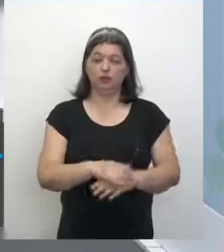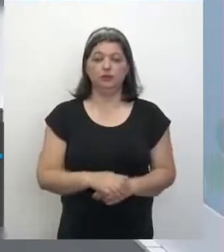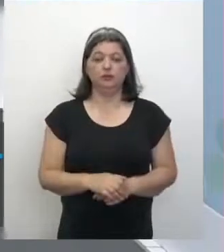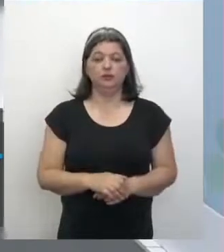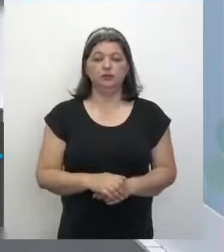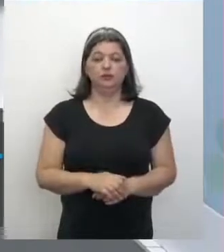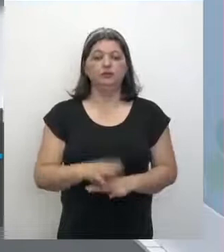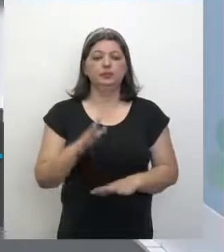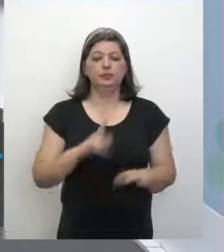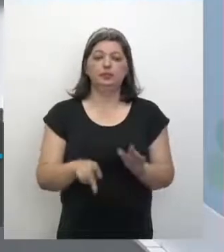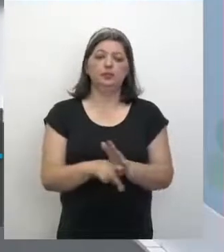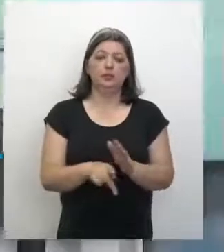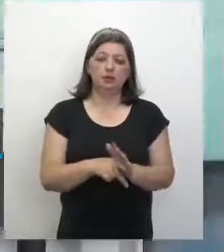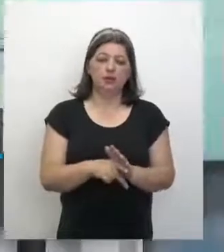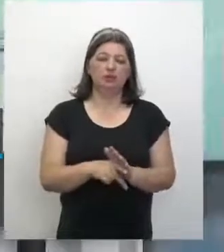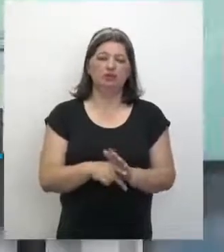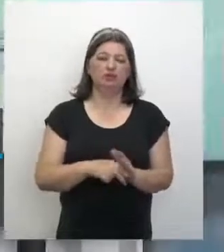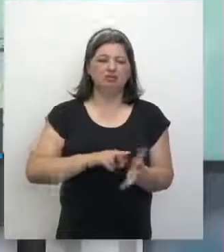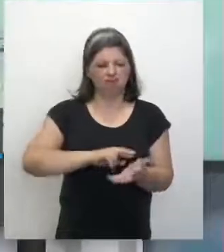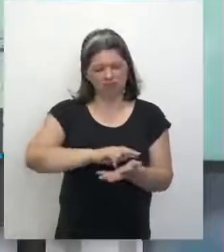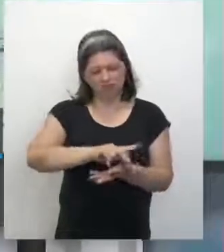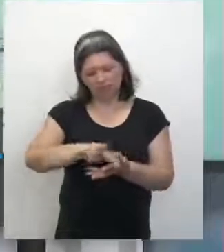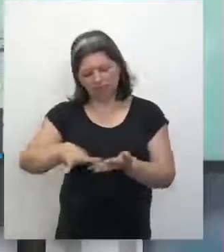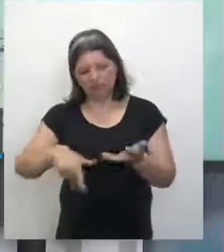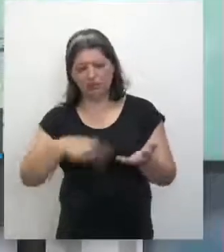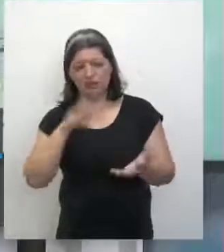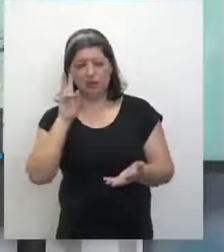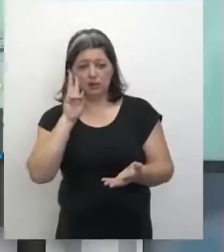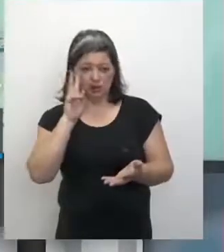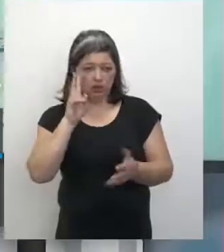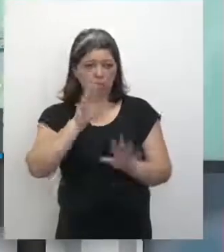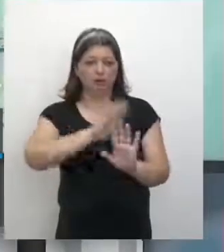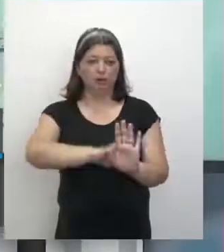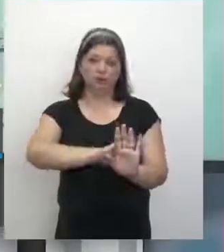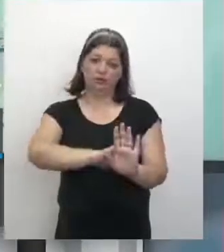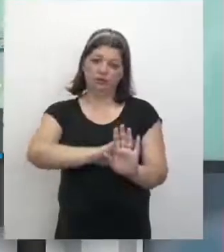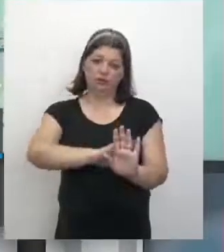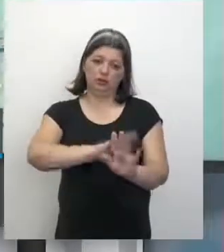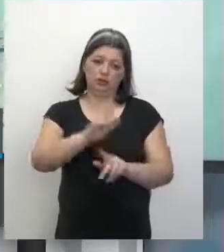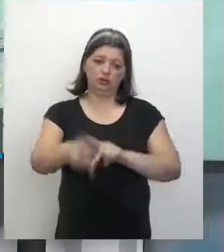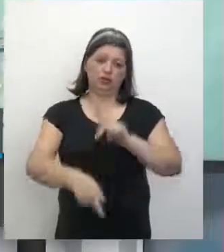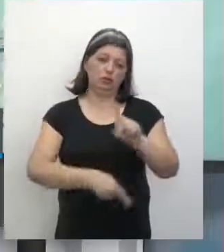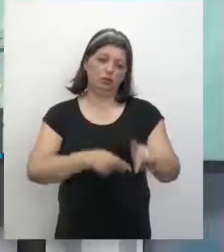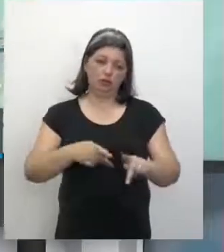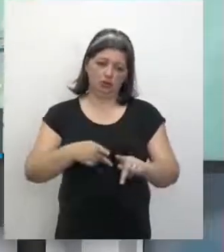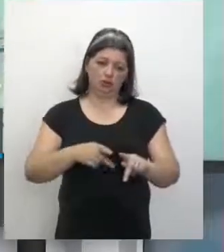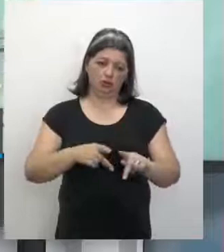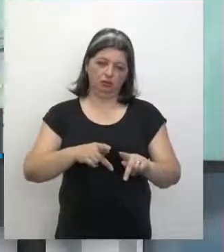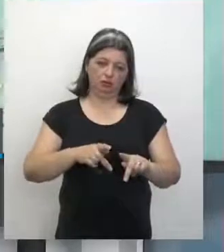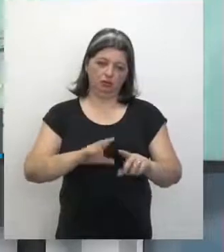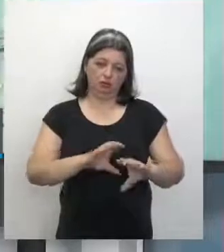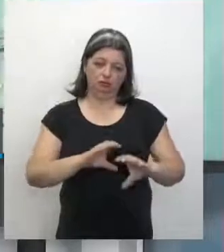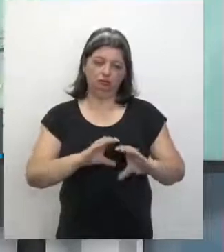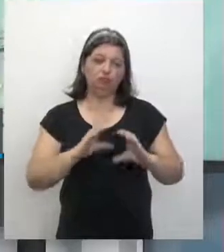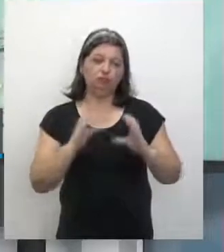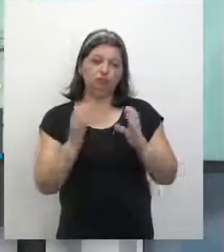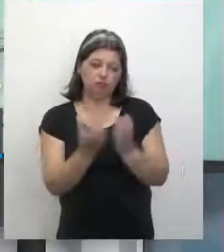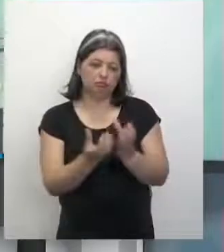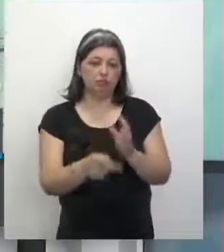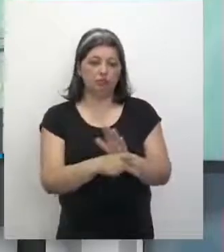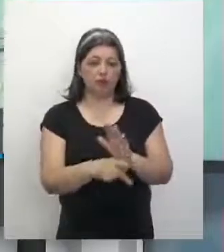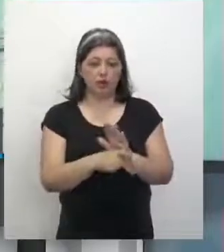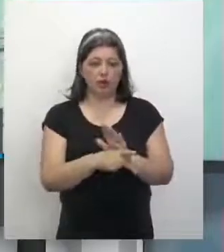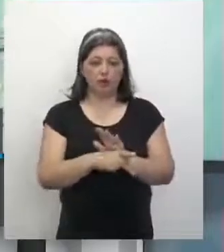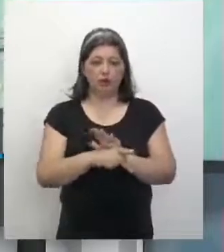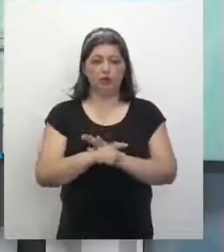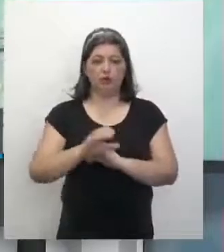até vindos dos semitas. Então, tem todo um histórico por trás aí dos ciganos que é difícil a gente, né, saber, né, realmente de onde vem. E é